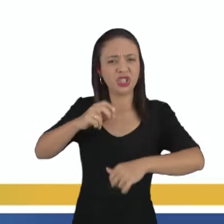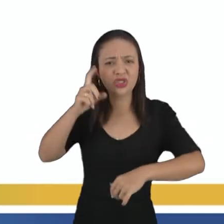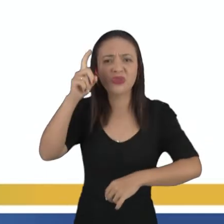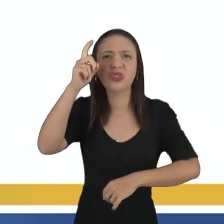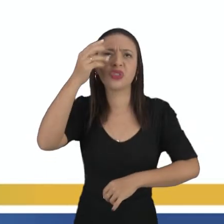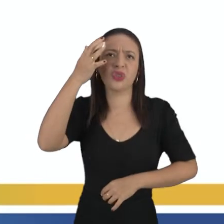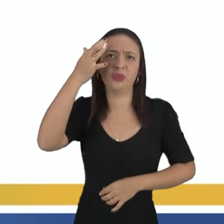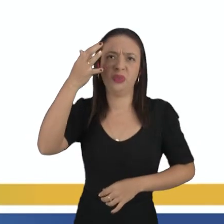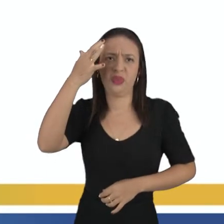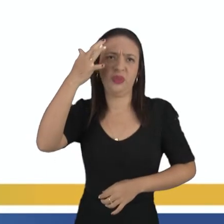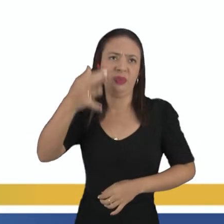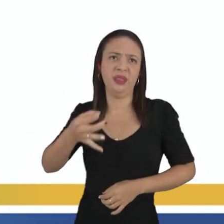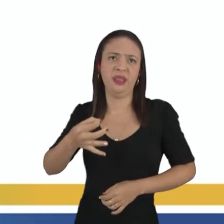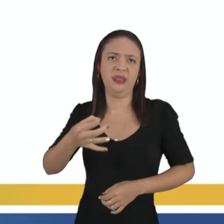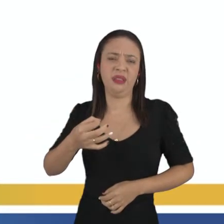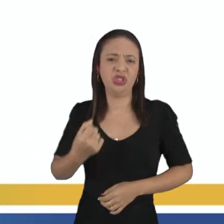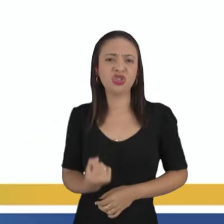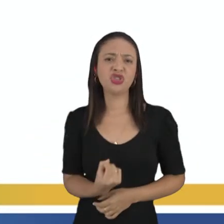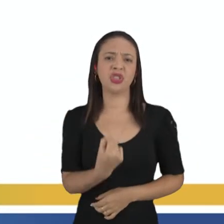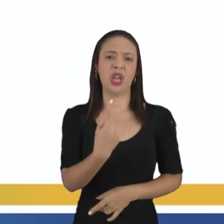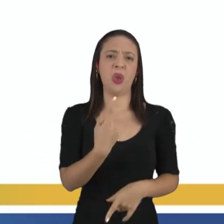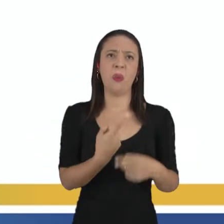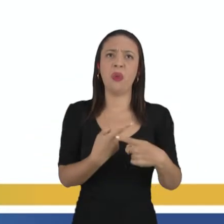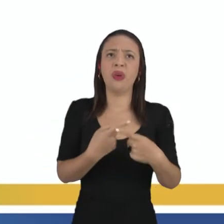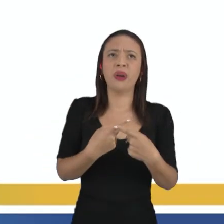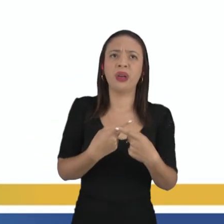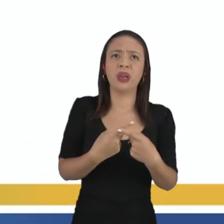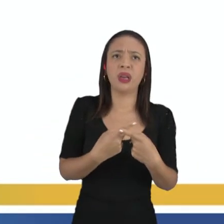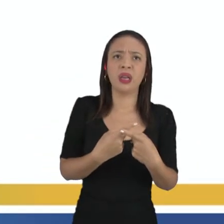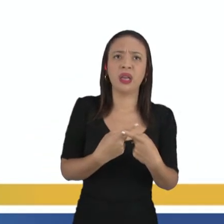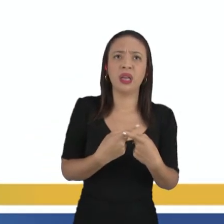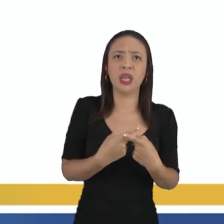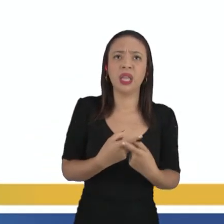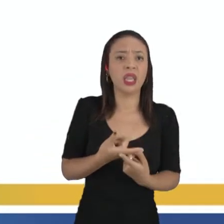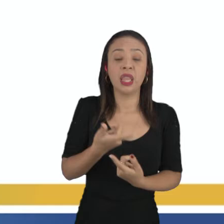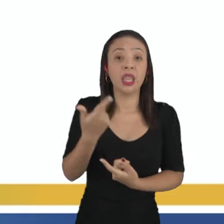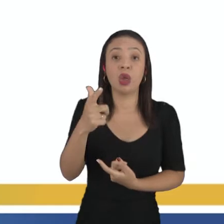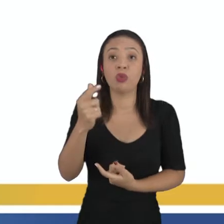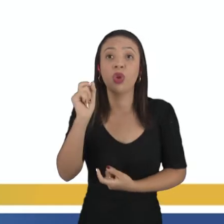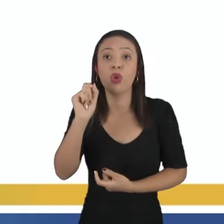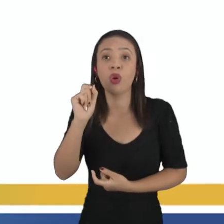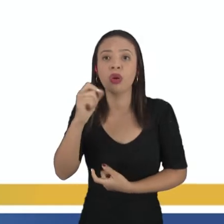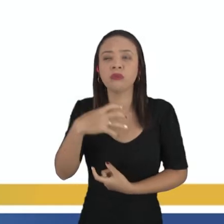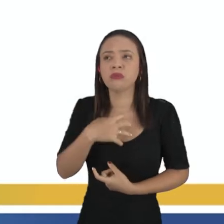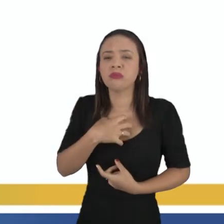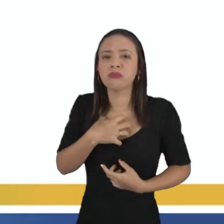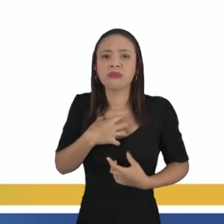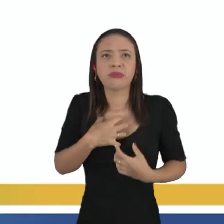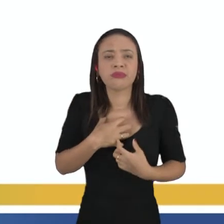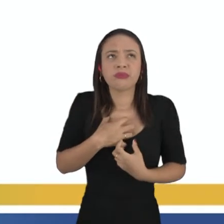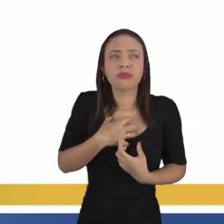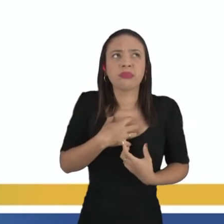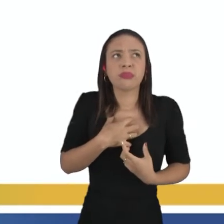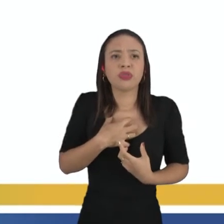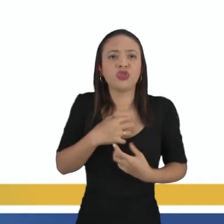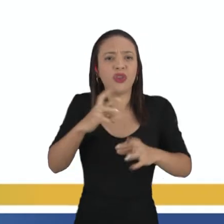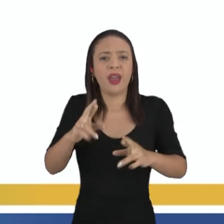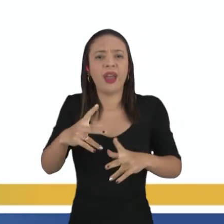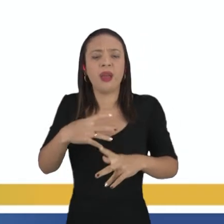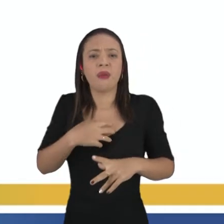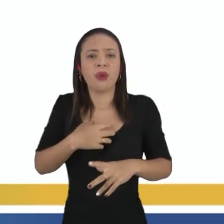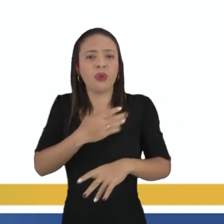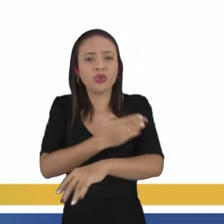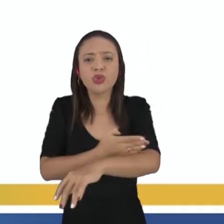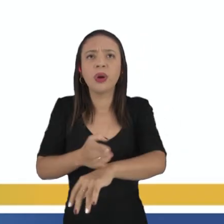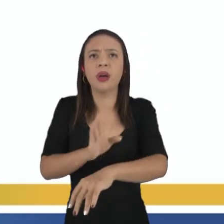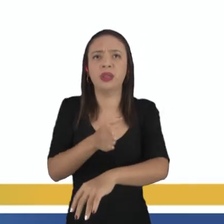perturba, provoca estranhamento por não conduzir a uma sensação romântica de contos de fadas, mas